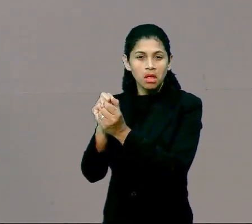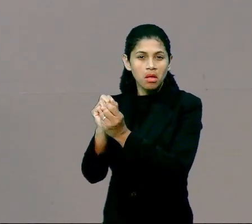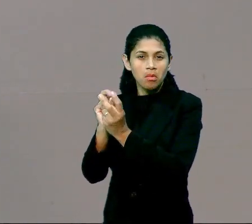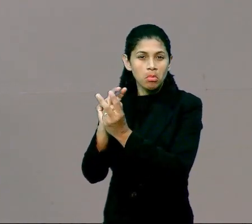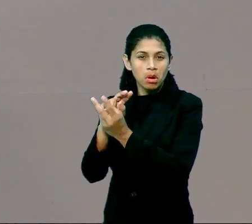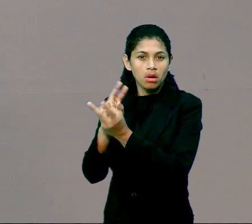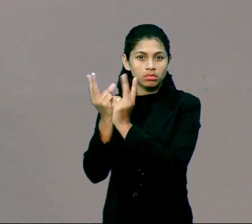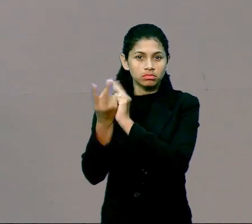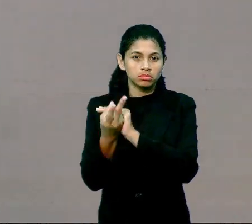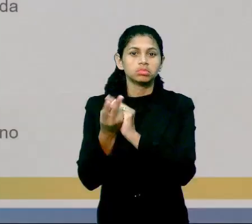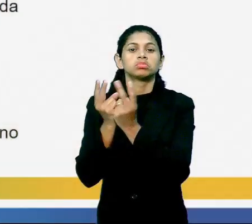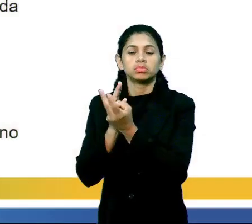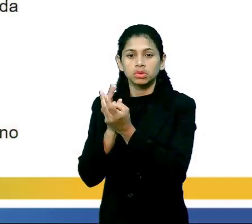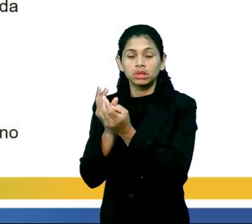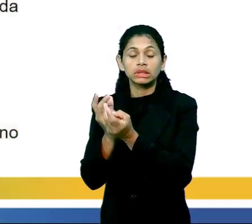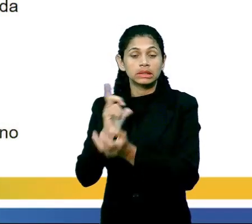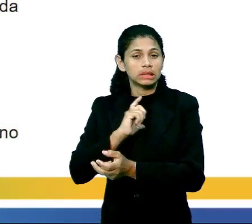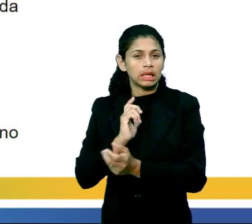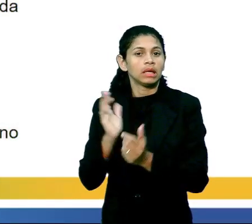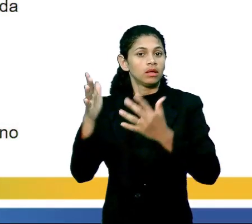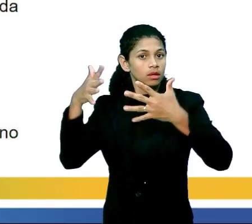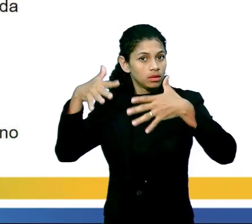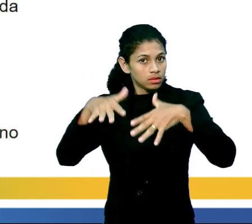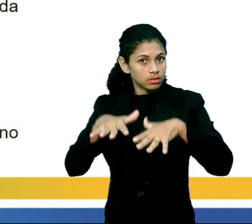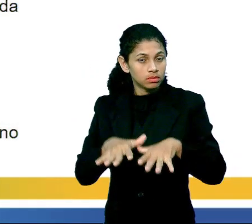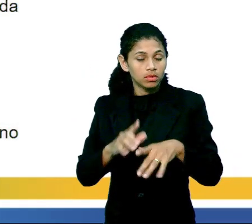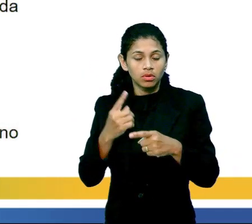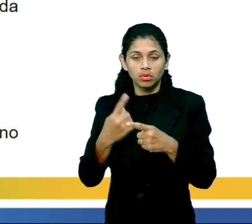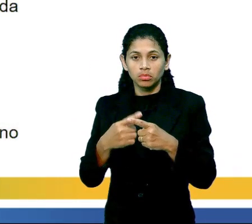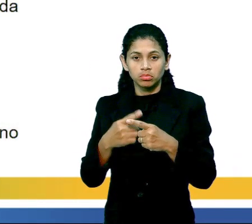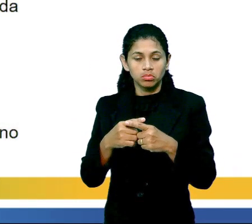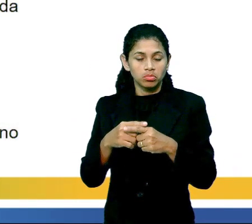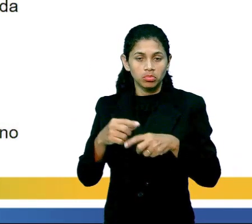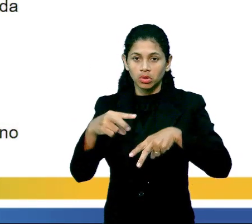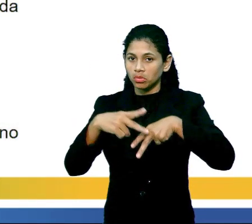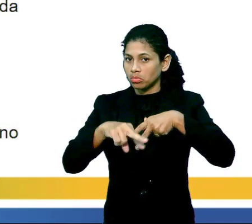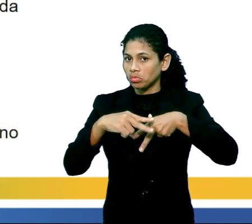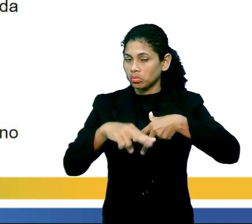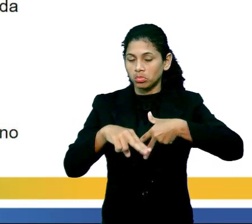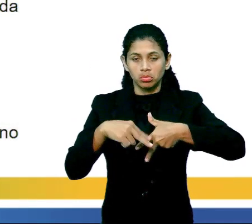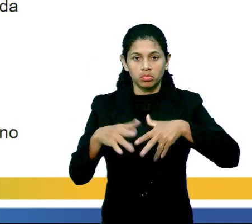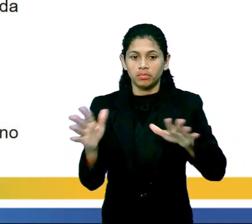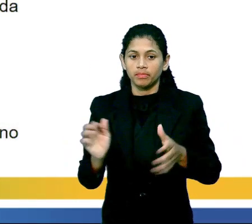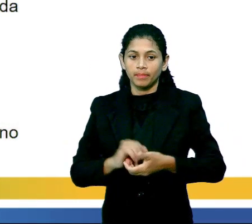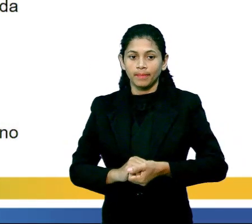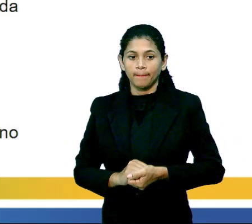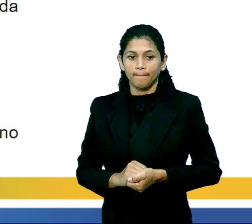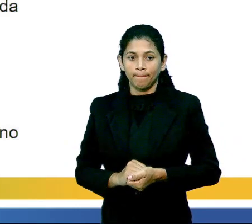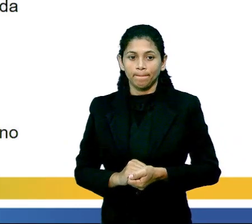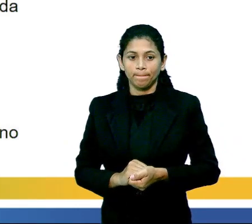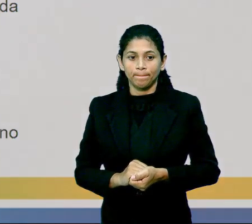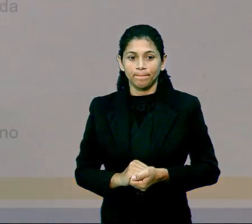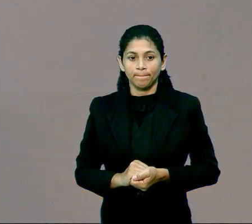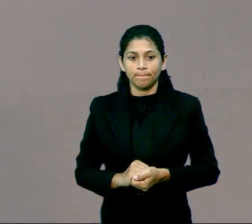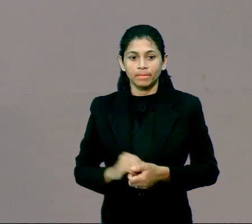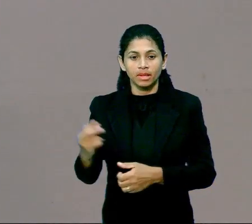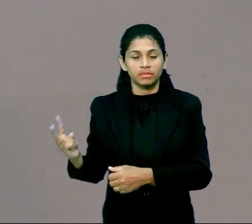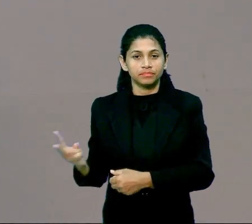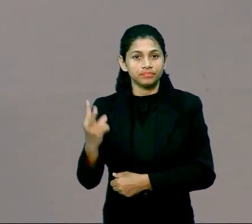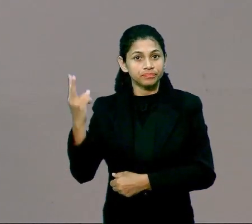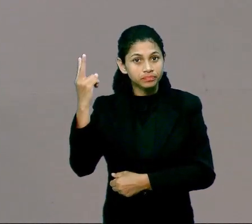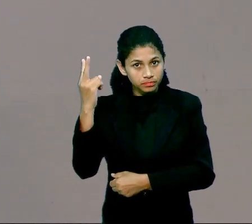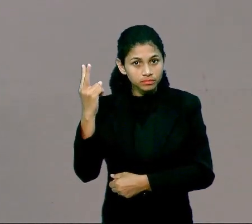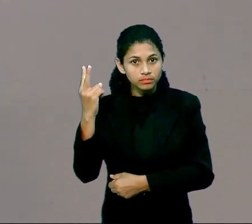combate direto entre dois indivíduos, beleza? Então a alternativa B é a valorização do comportamentos e atitudes normalmente associados à mulher.